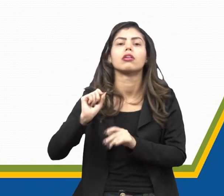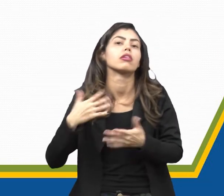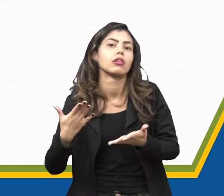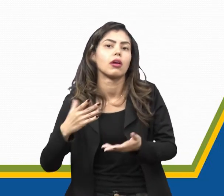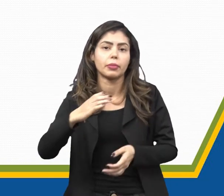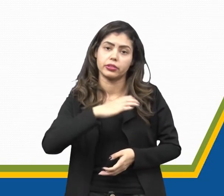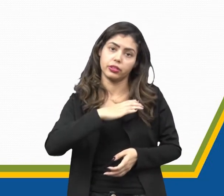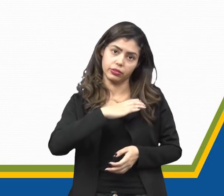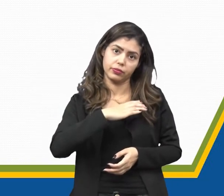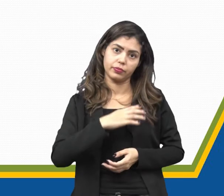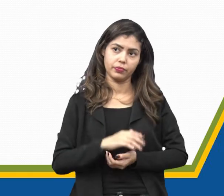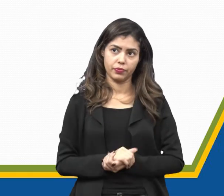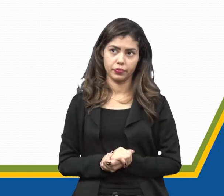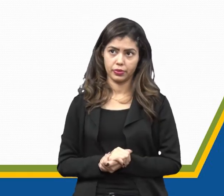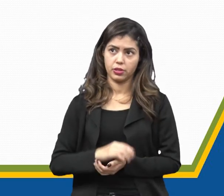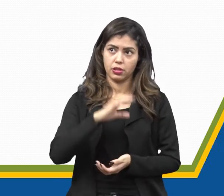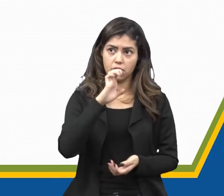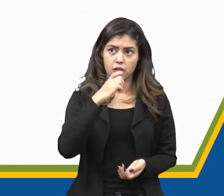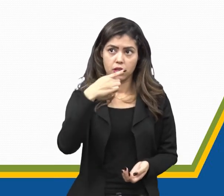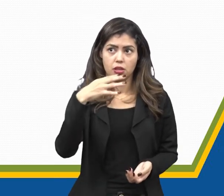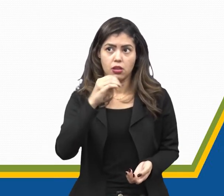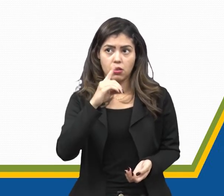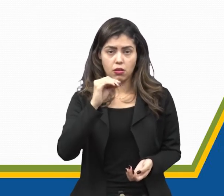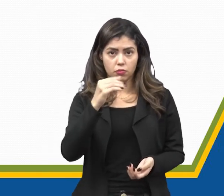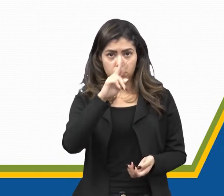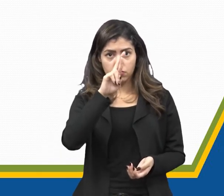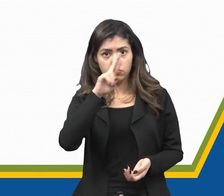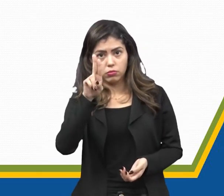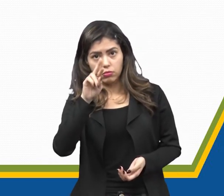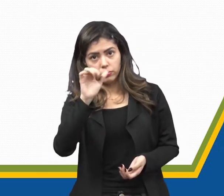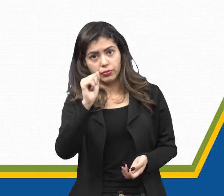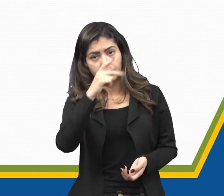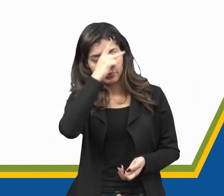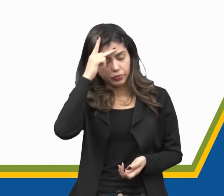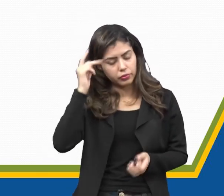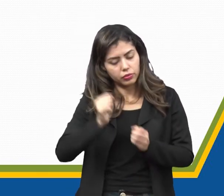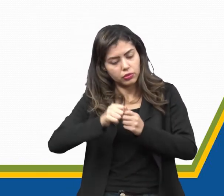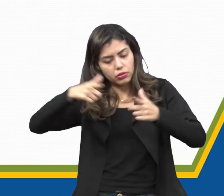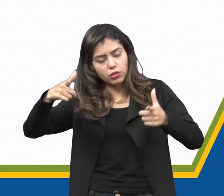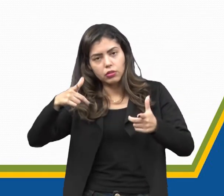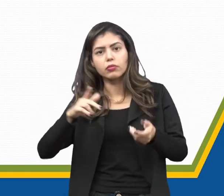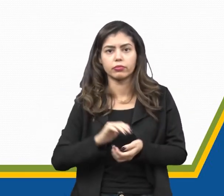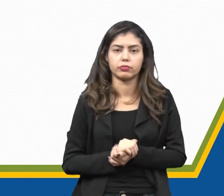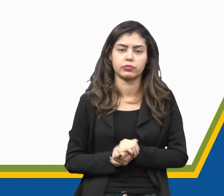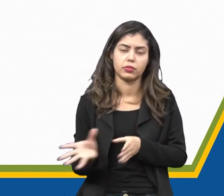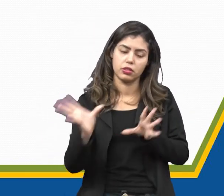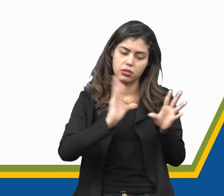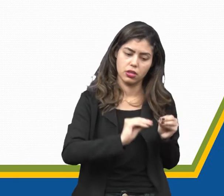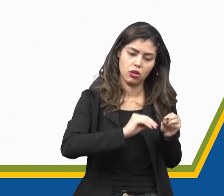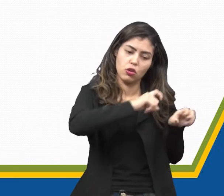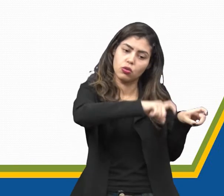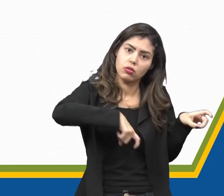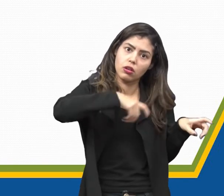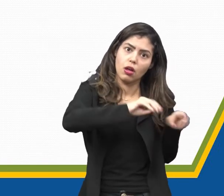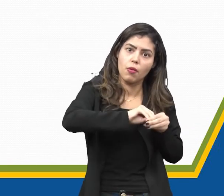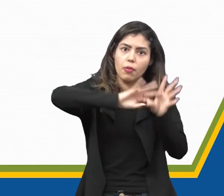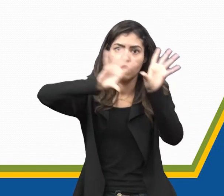cidades. Êxodo rural é a grande quantidade de pessoas que saem do campo para as cidades. Questão